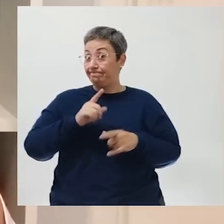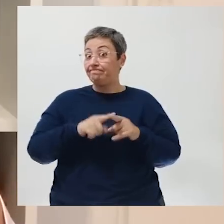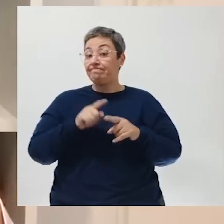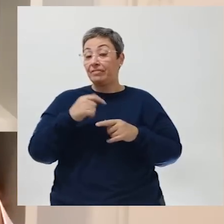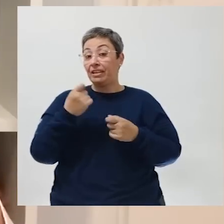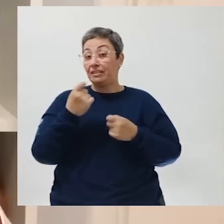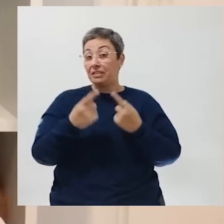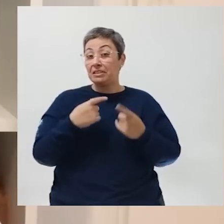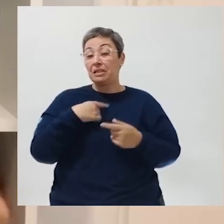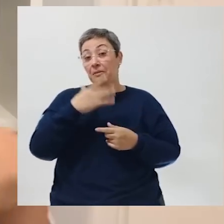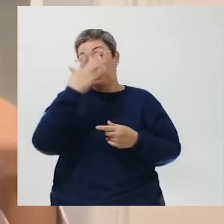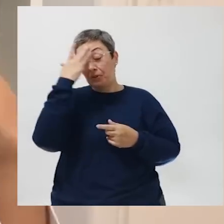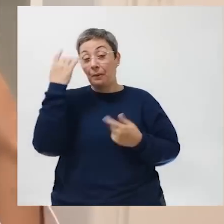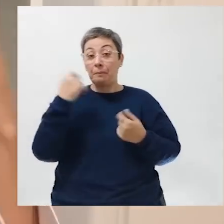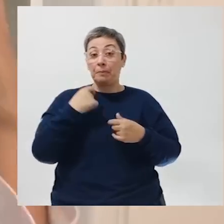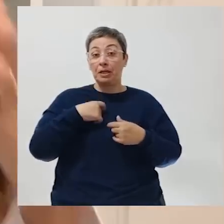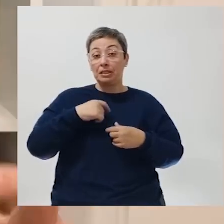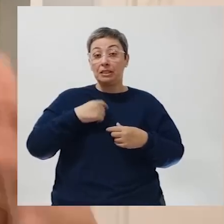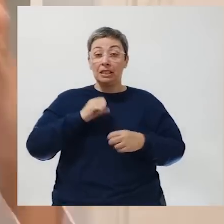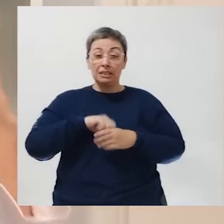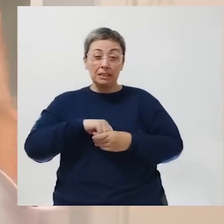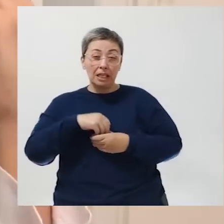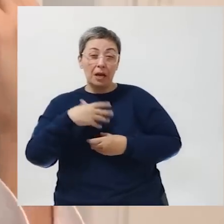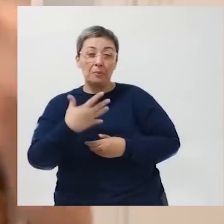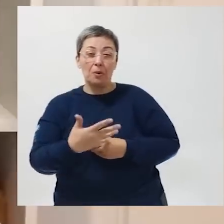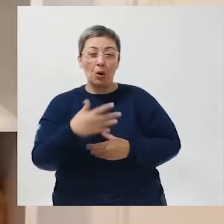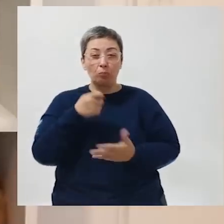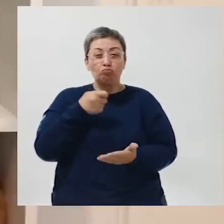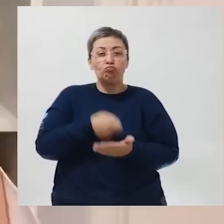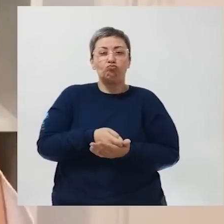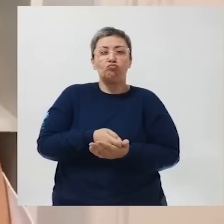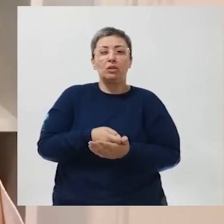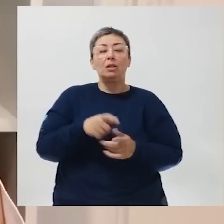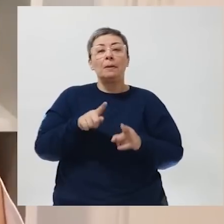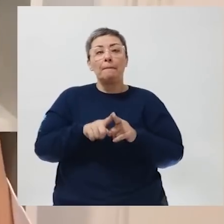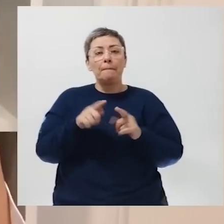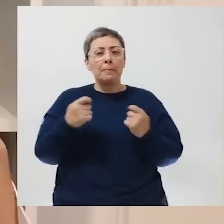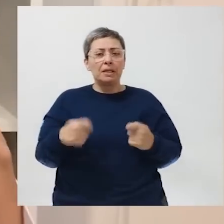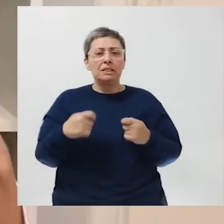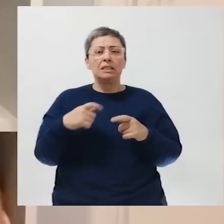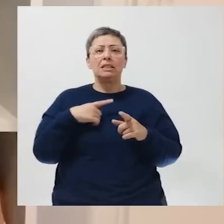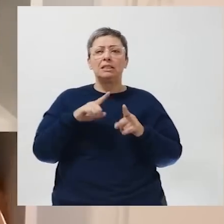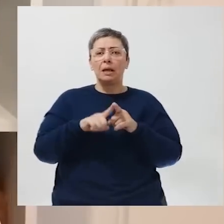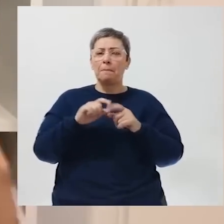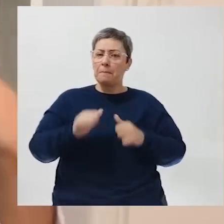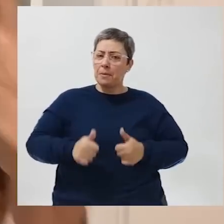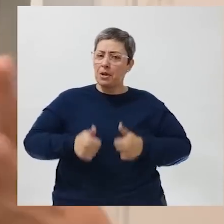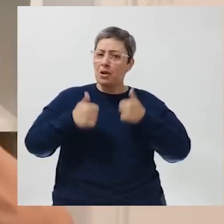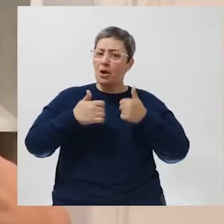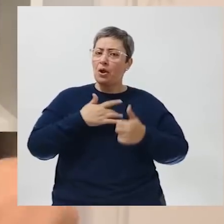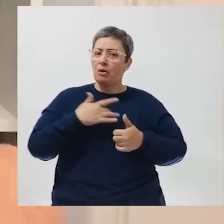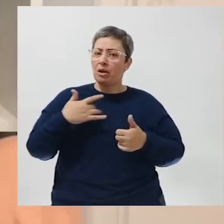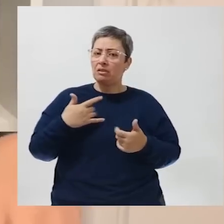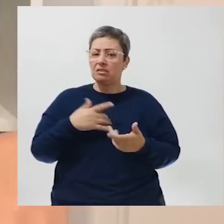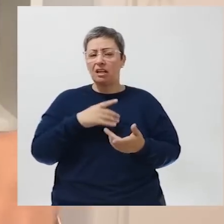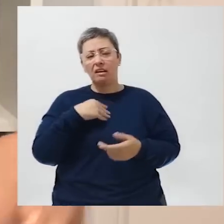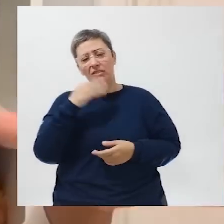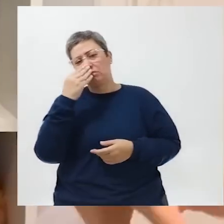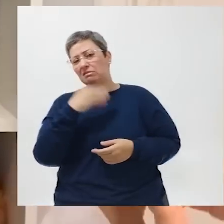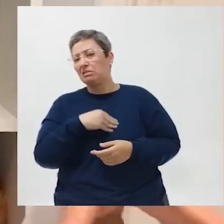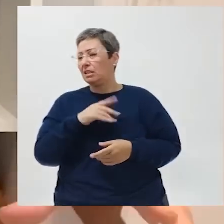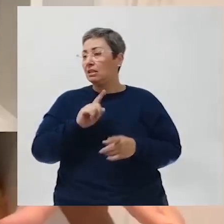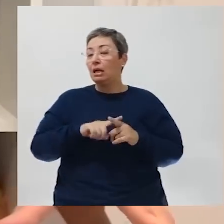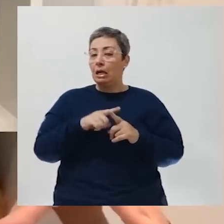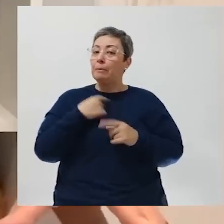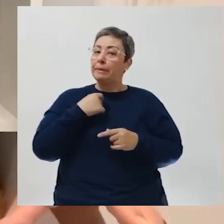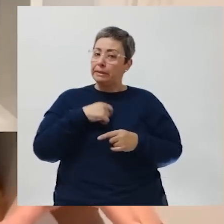Às vezes a pessoa precisa tomar uma atitude bem rígida, precisa tomar uma atitude para melhorar a saúde e a pessoa às vezes não